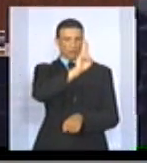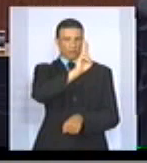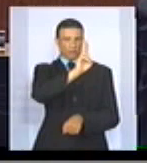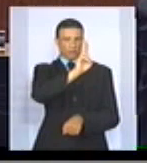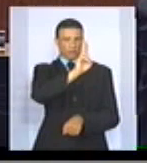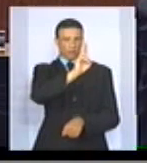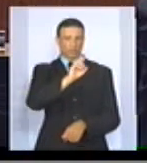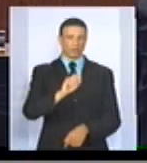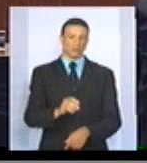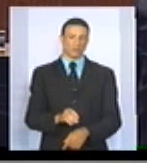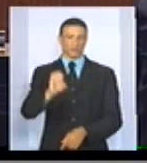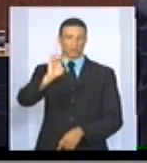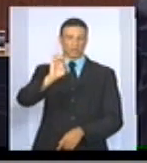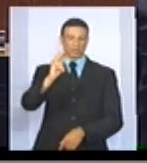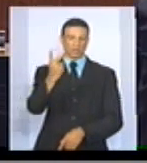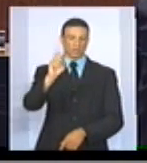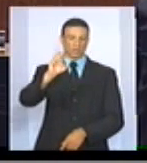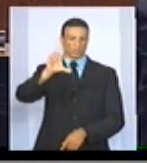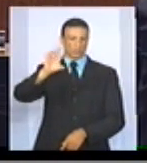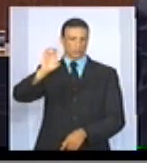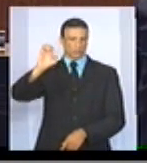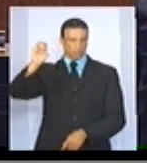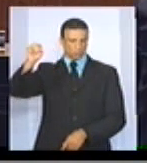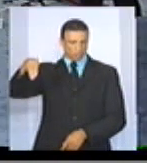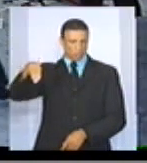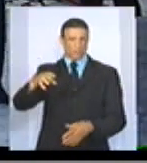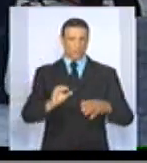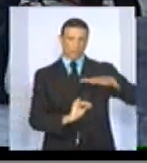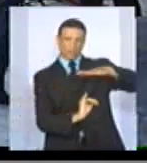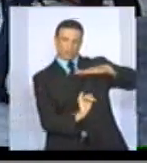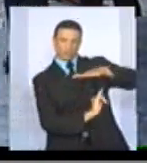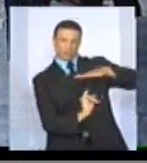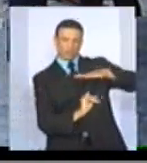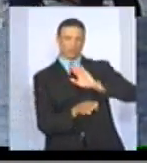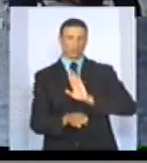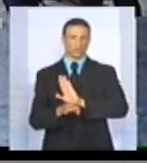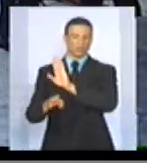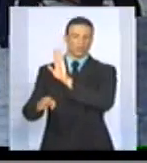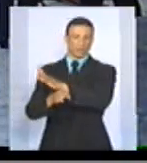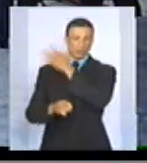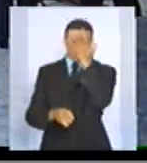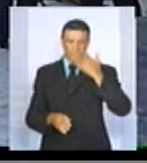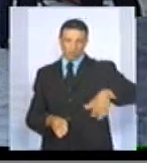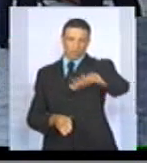Alimonde, do Instituto Brasileiro de Defesa do Consumidor.